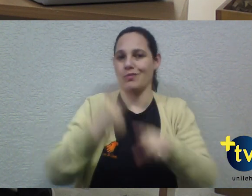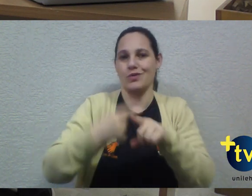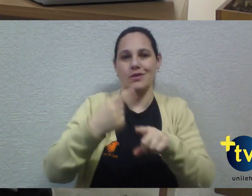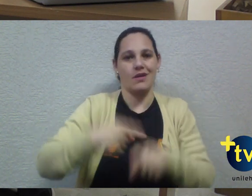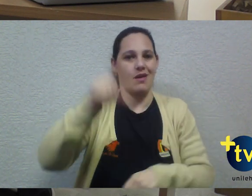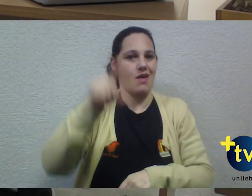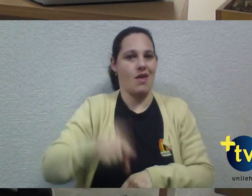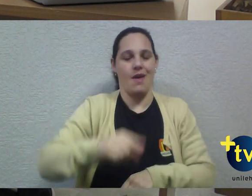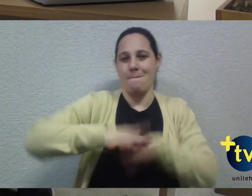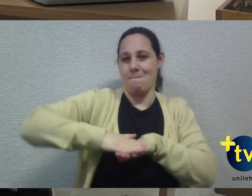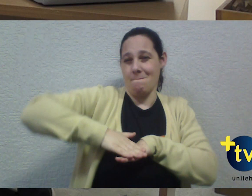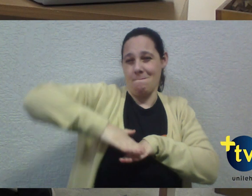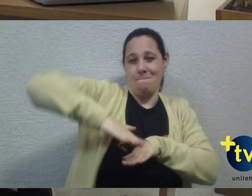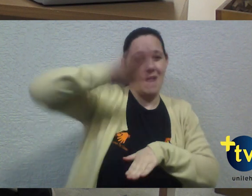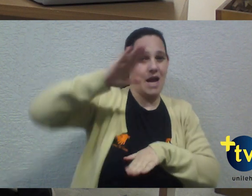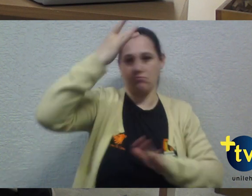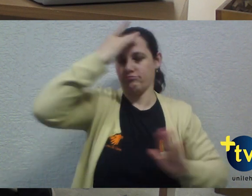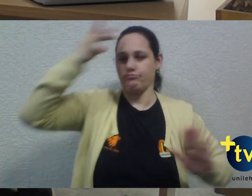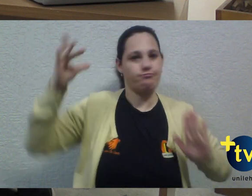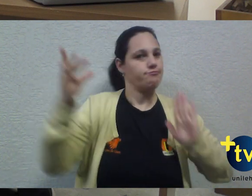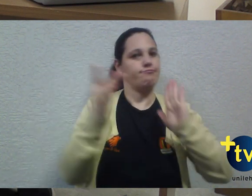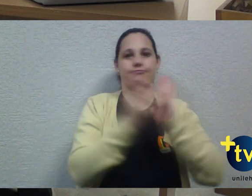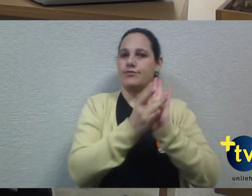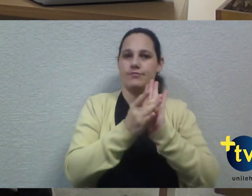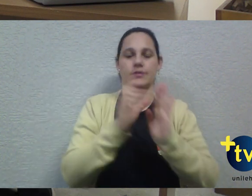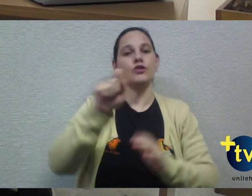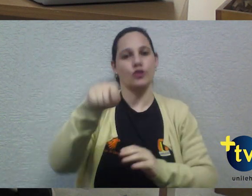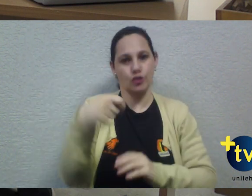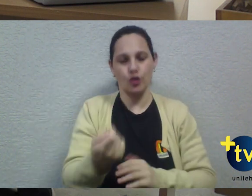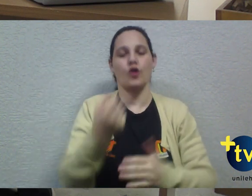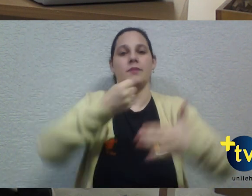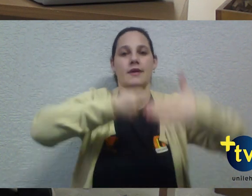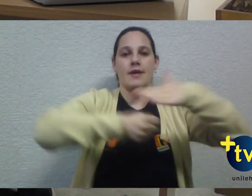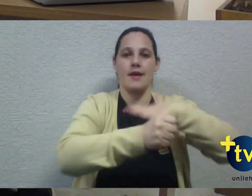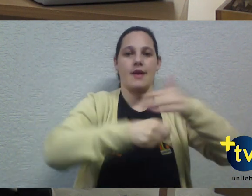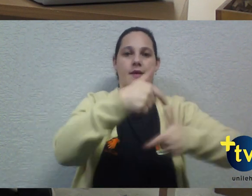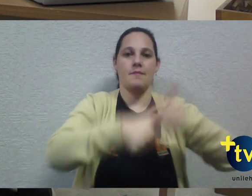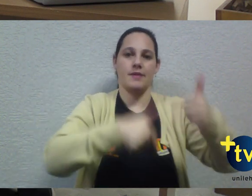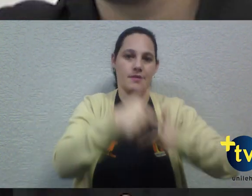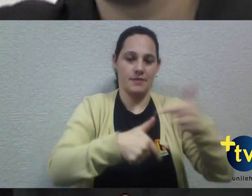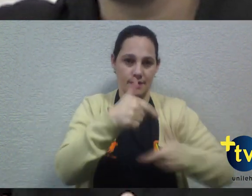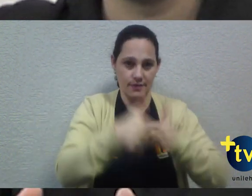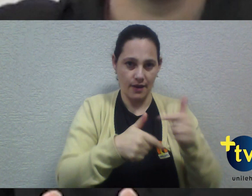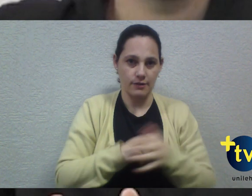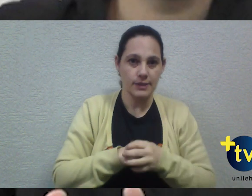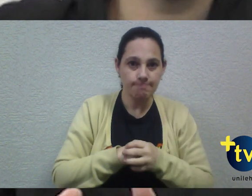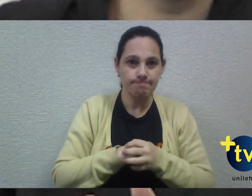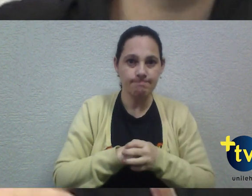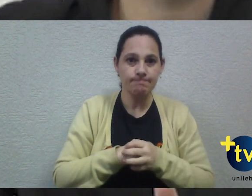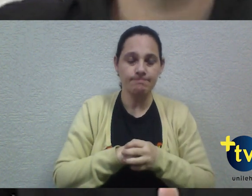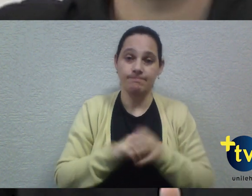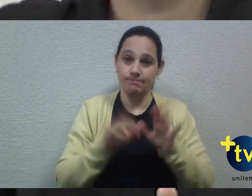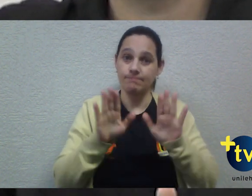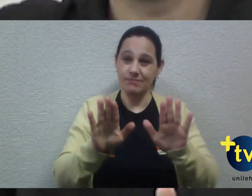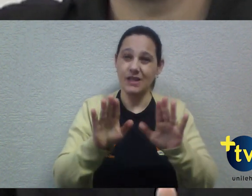vocês precisam atender à demanda maior da empregabilidade no quesito da inteligência artificial. E em